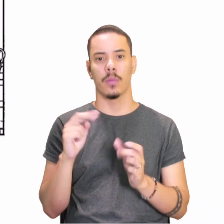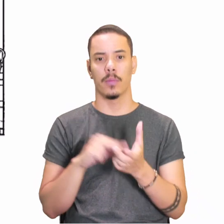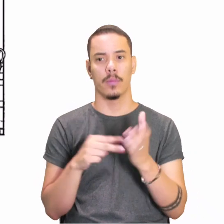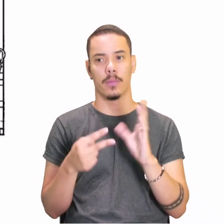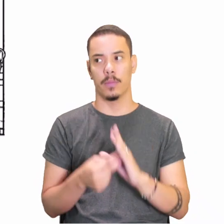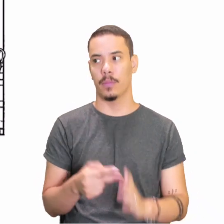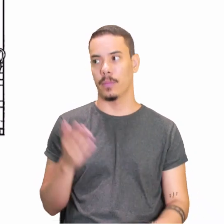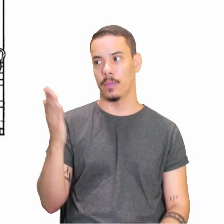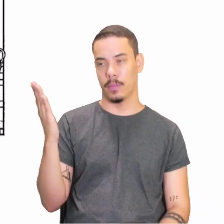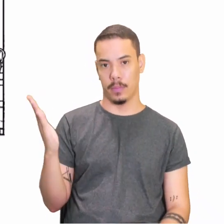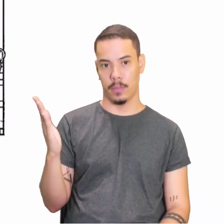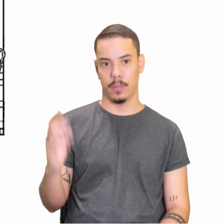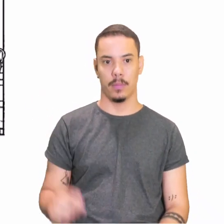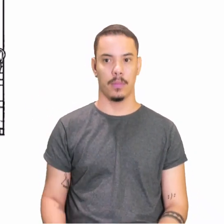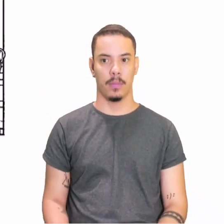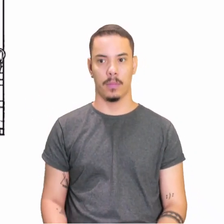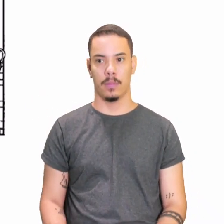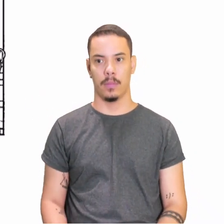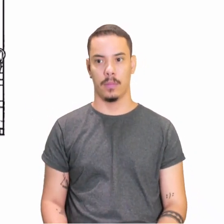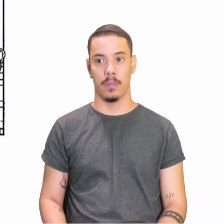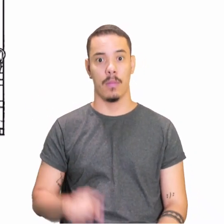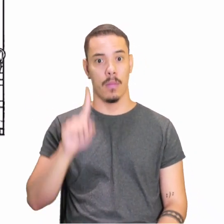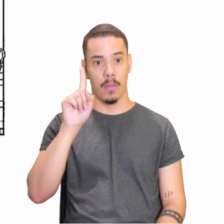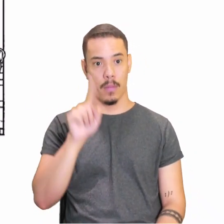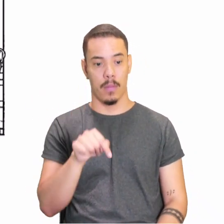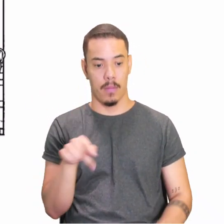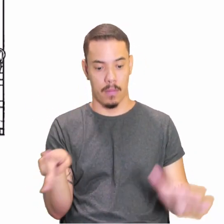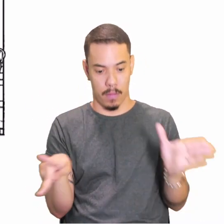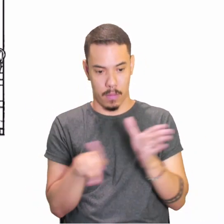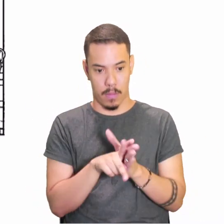enredo? É o fato em si,